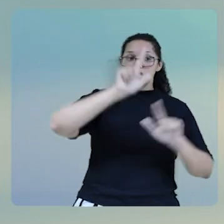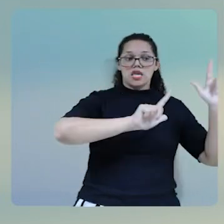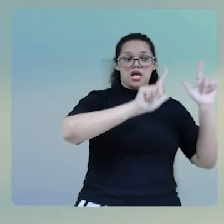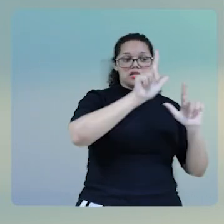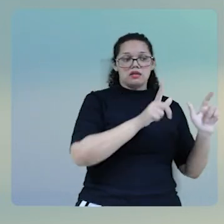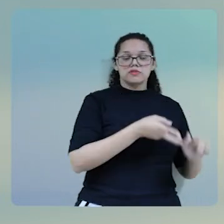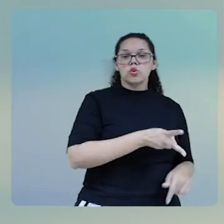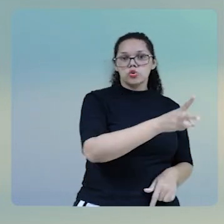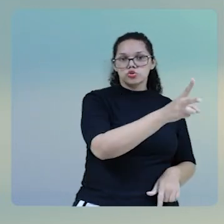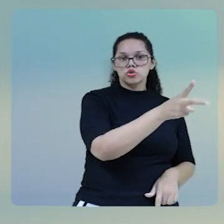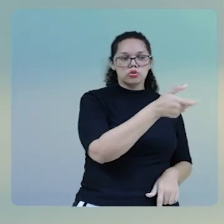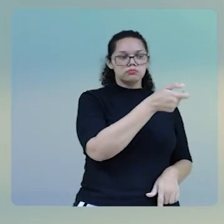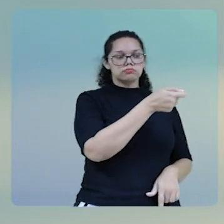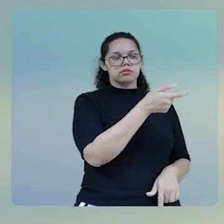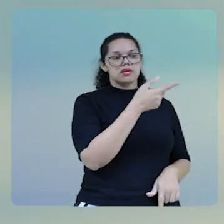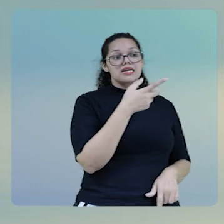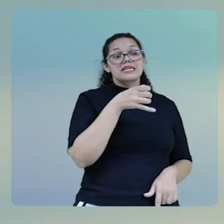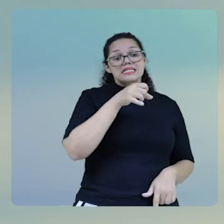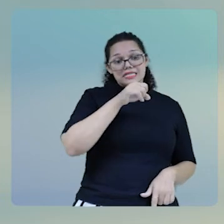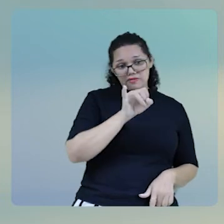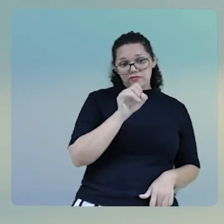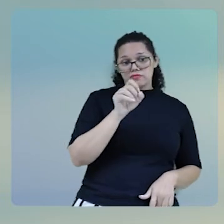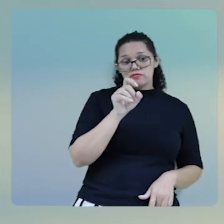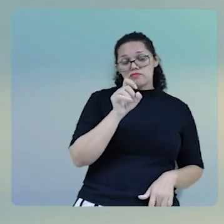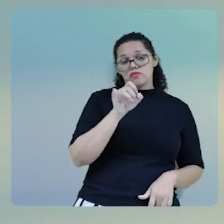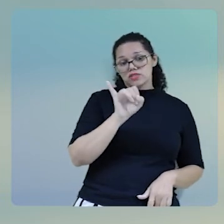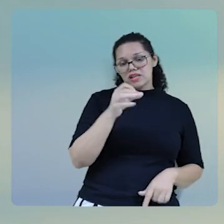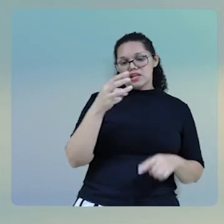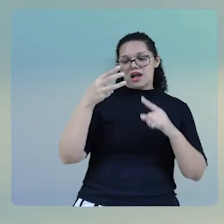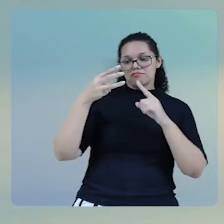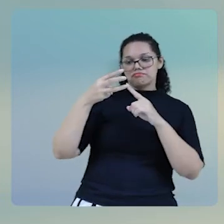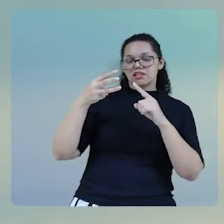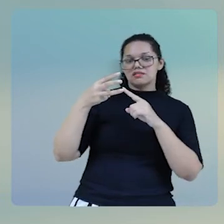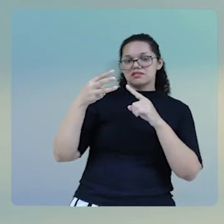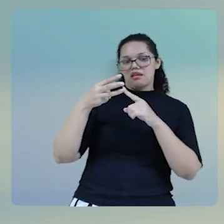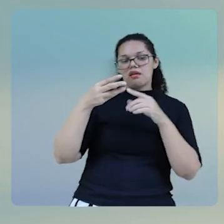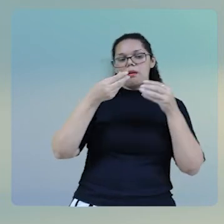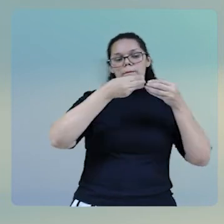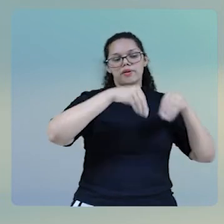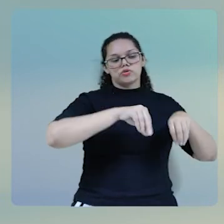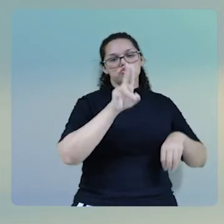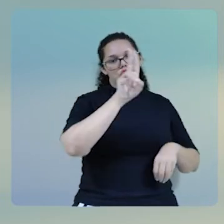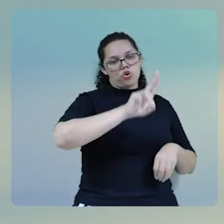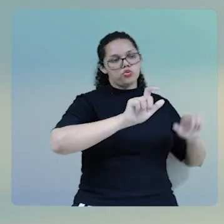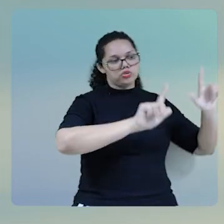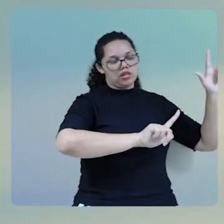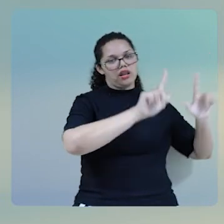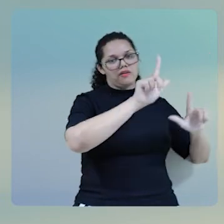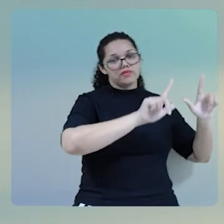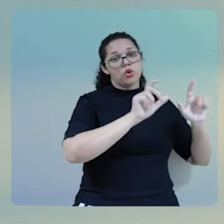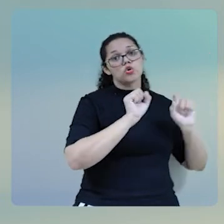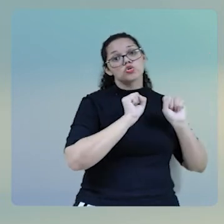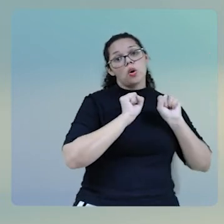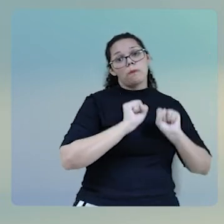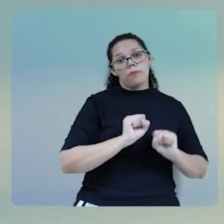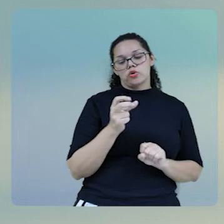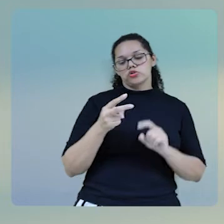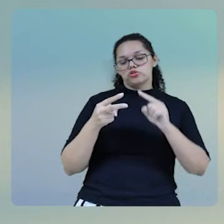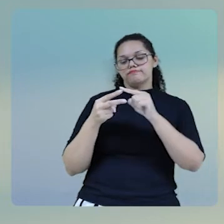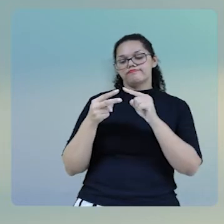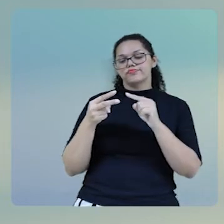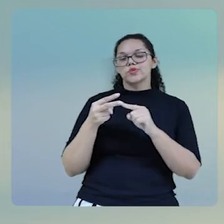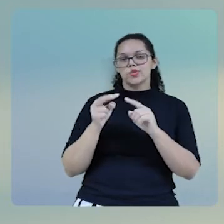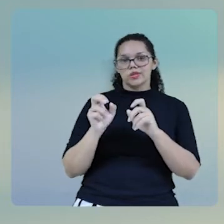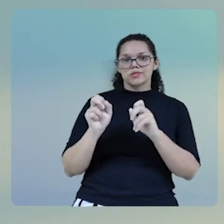pode ligar duas. Se você ligar a terceira, o que vai acontecer? Compromete a voltagem da televisão. E, consequentemente, o equipamento não